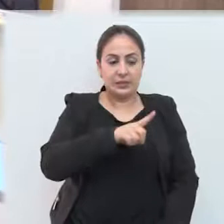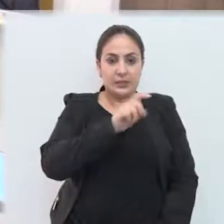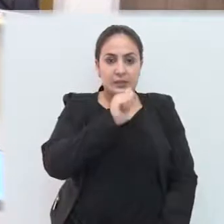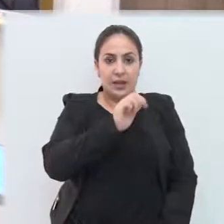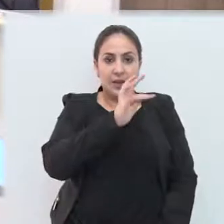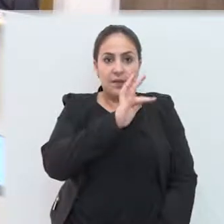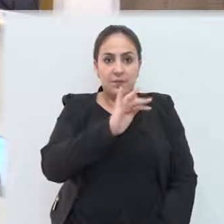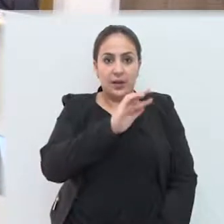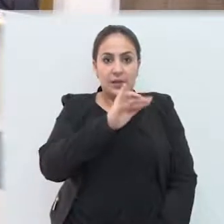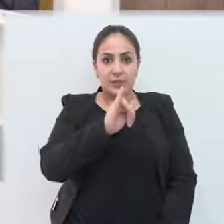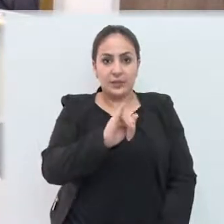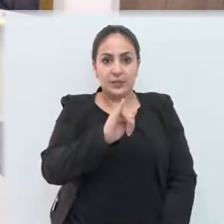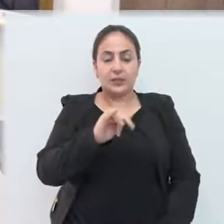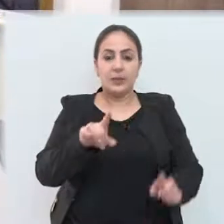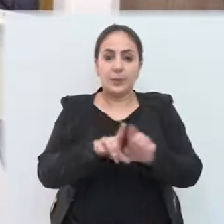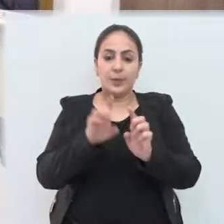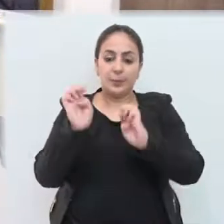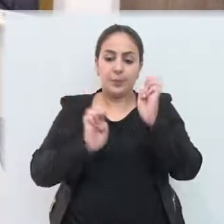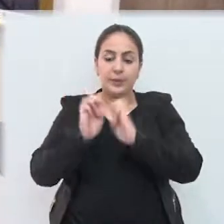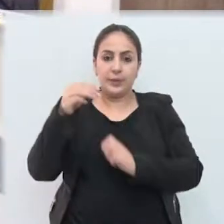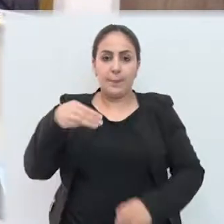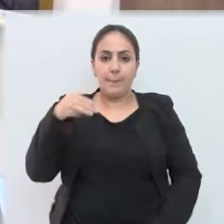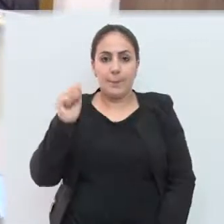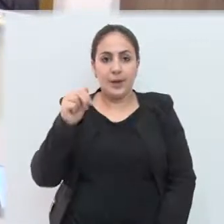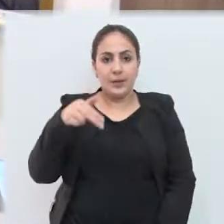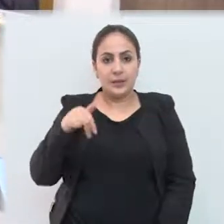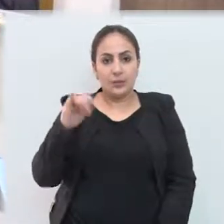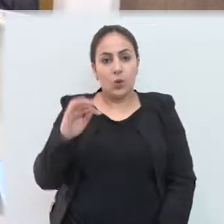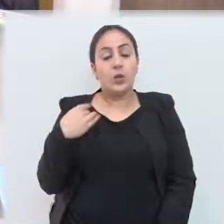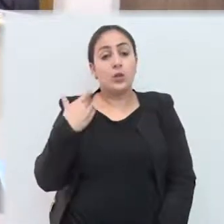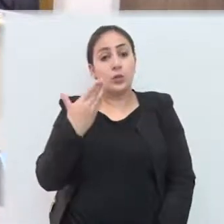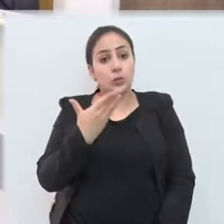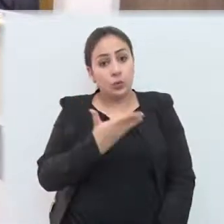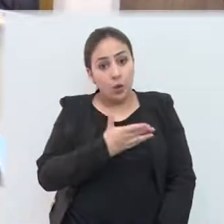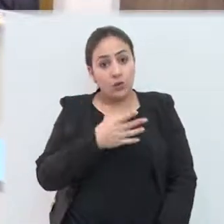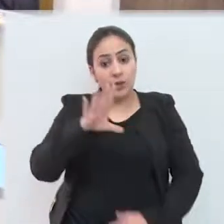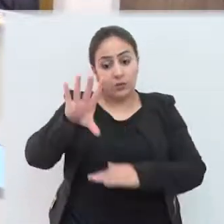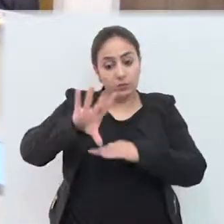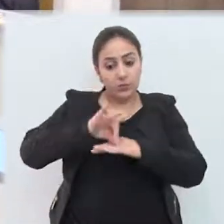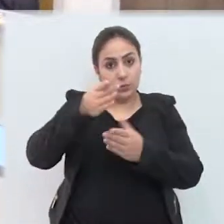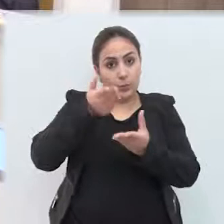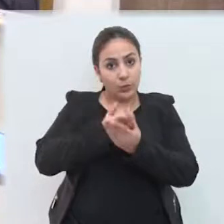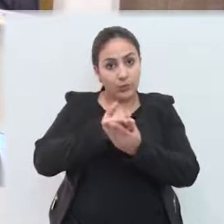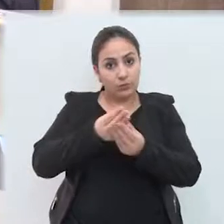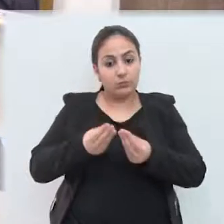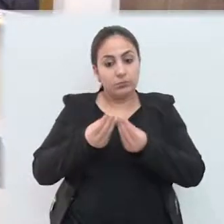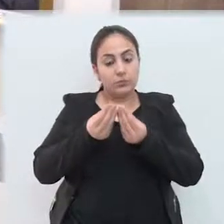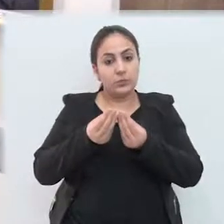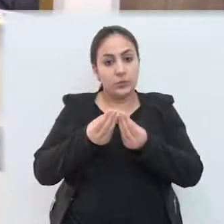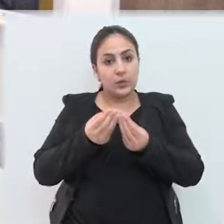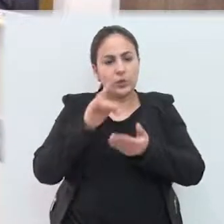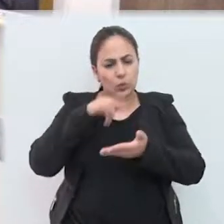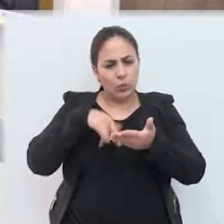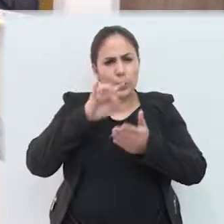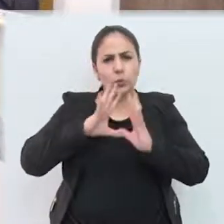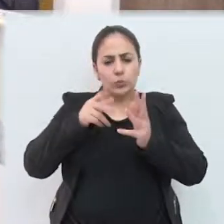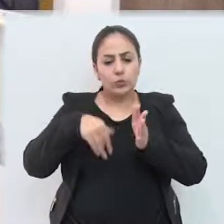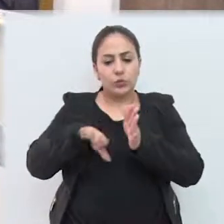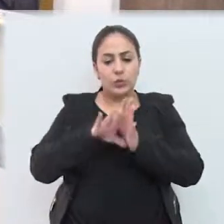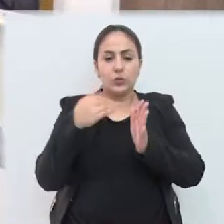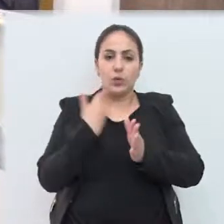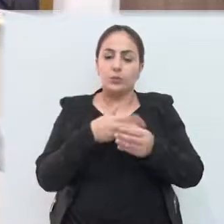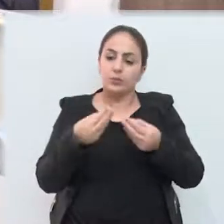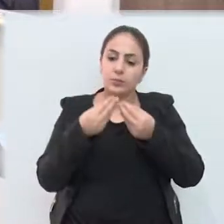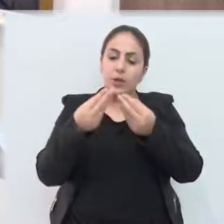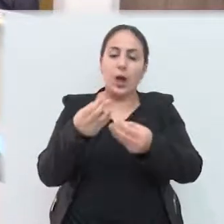Zafari e a empresa Manitowoc, nós anexamos todas as informações da imprensa junto ao processo, os protocolos de intenções e a documentação que chegou até